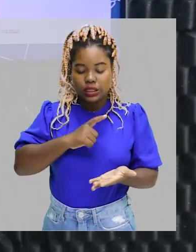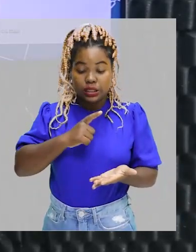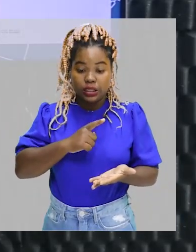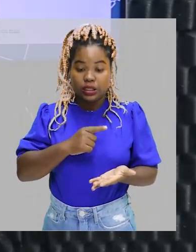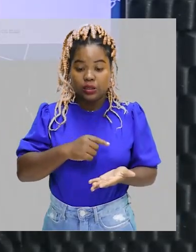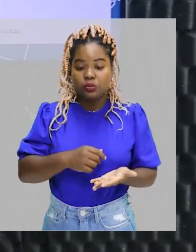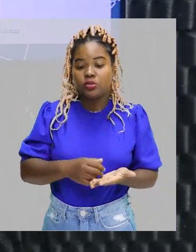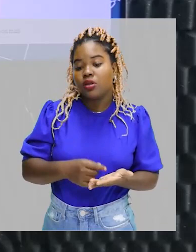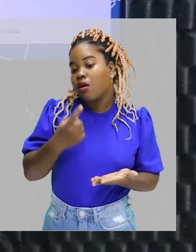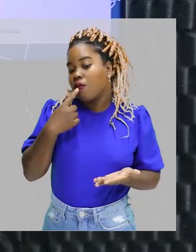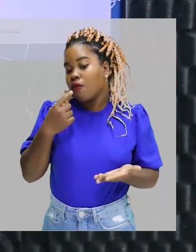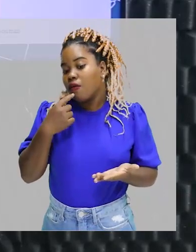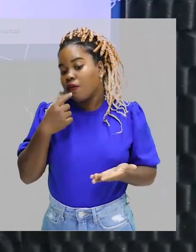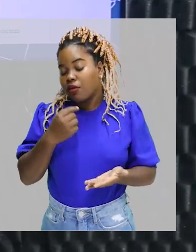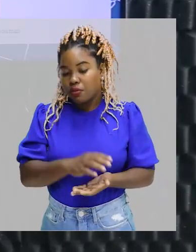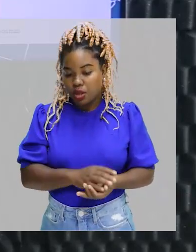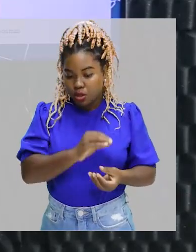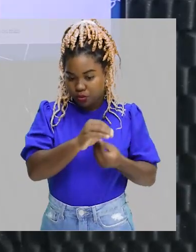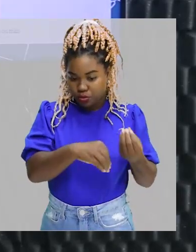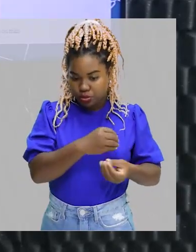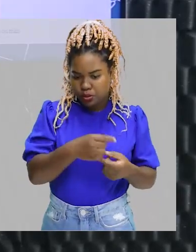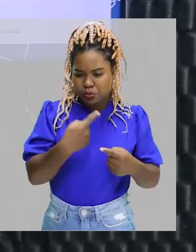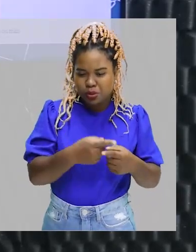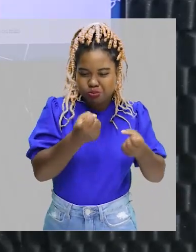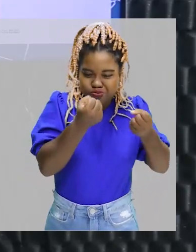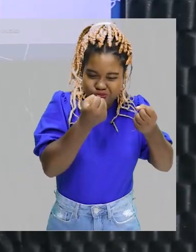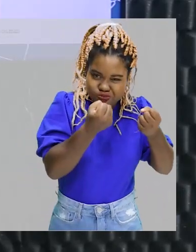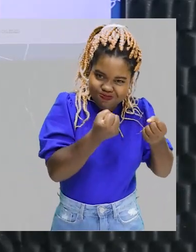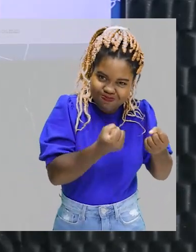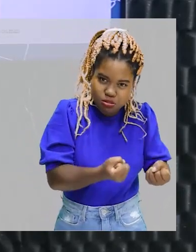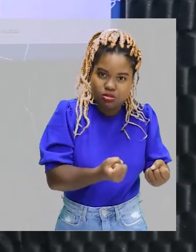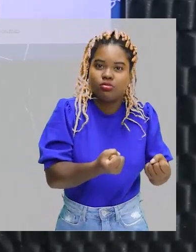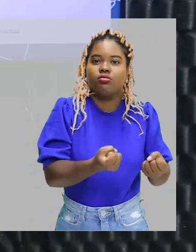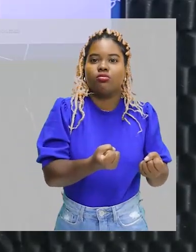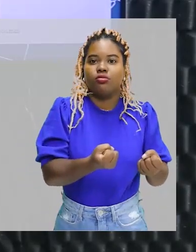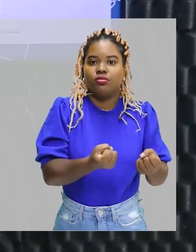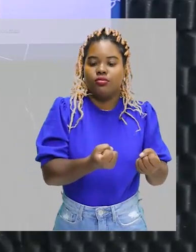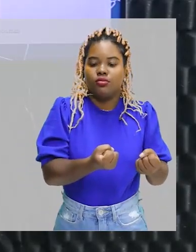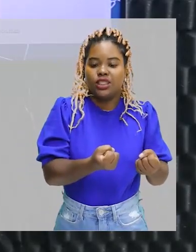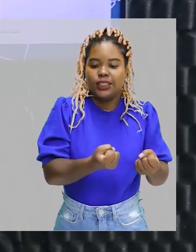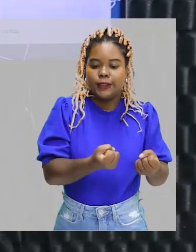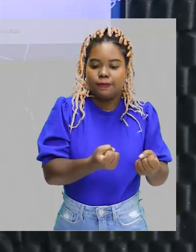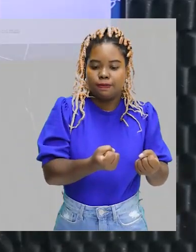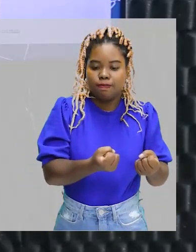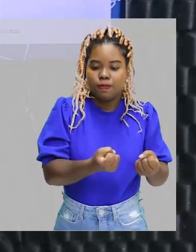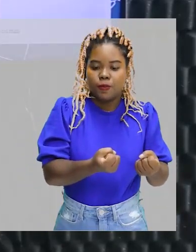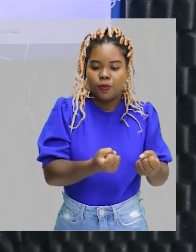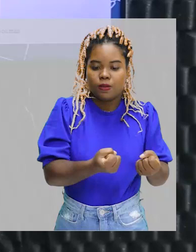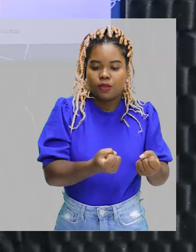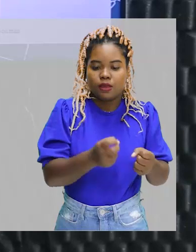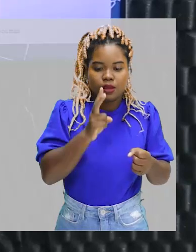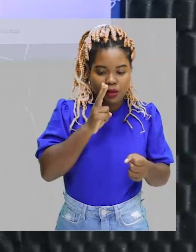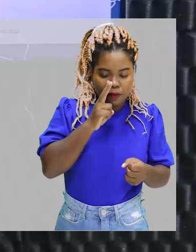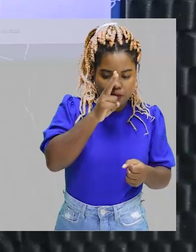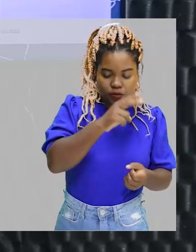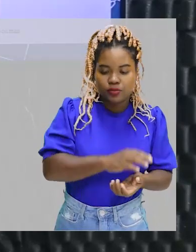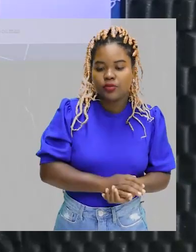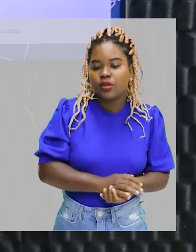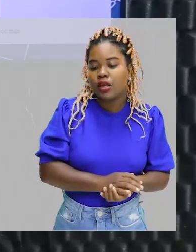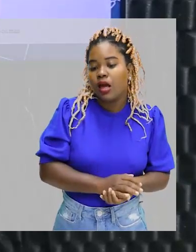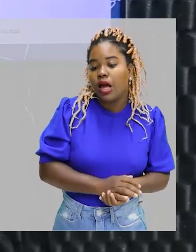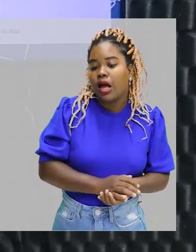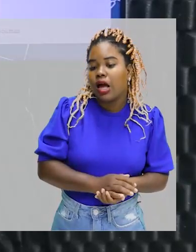está vermelha, por quê? Porque está muito concentrada, certo? Entre aspas, forte. E aí nós